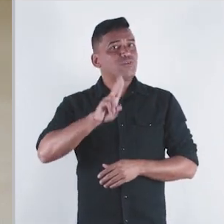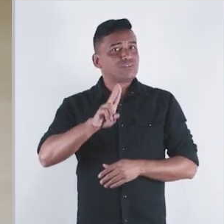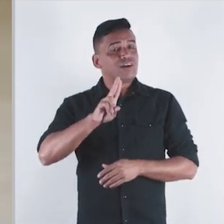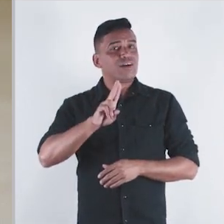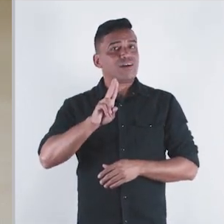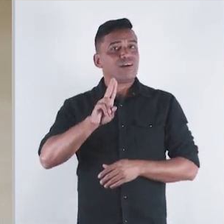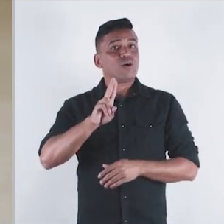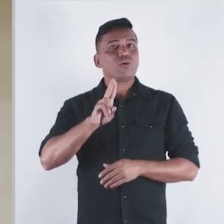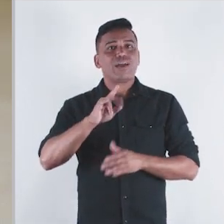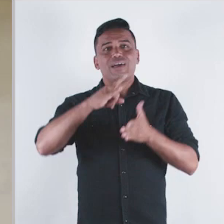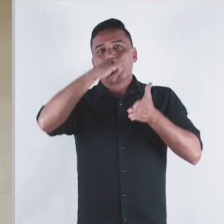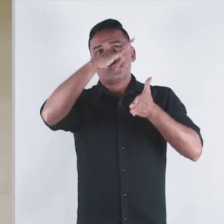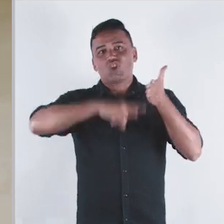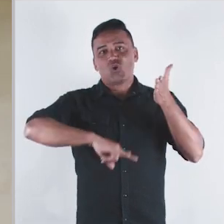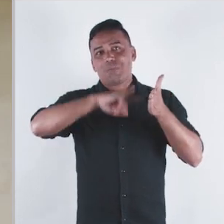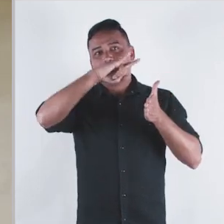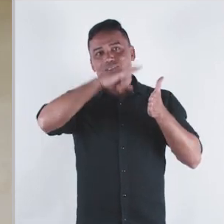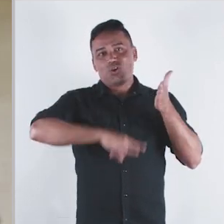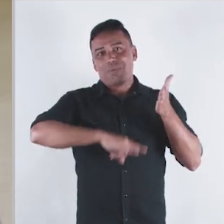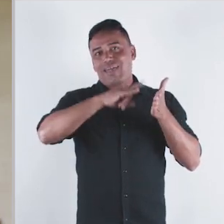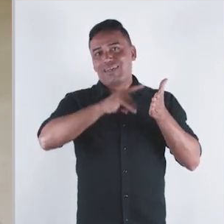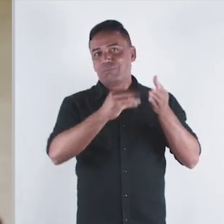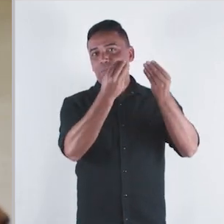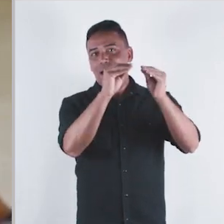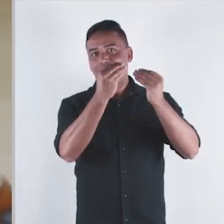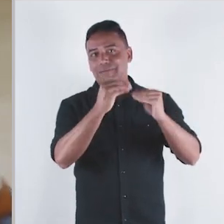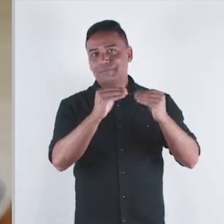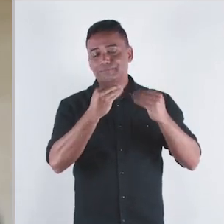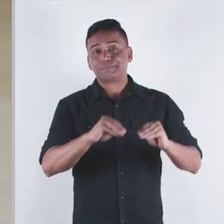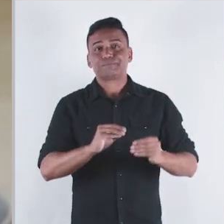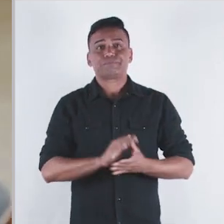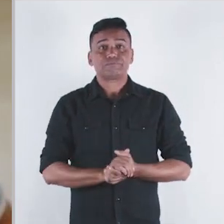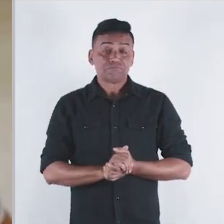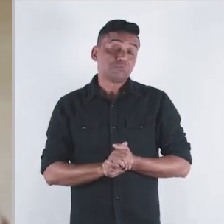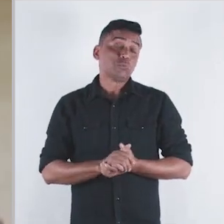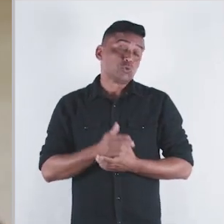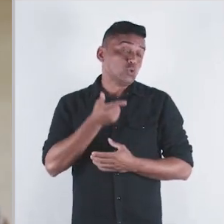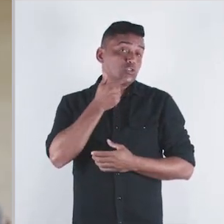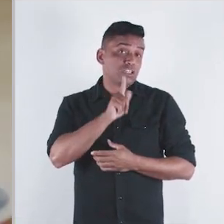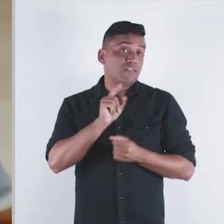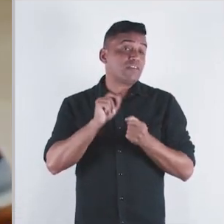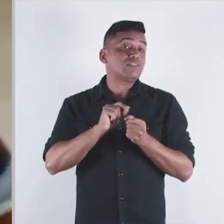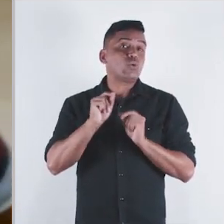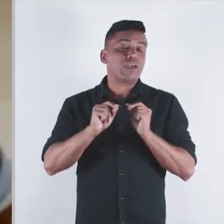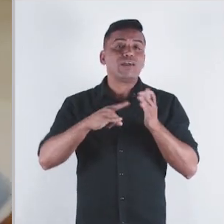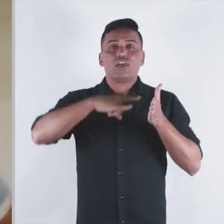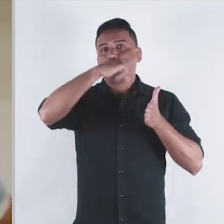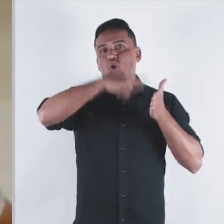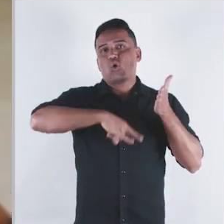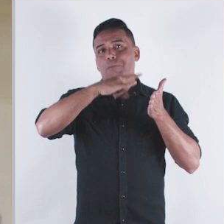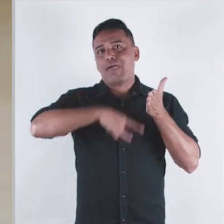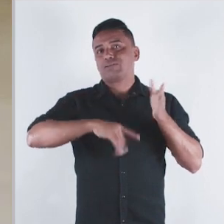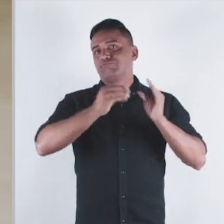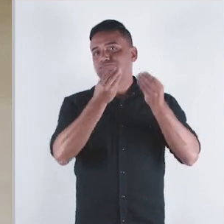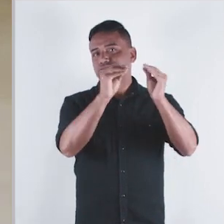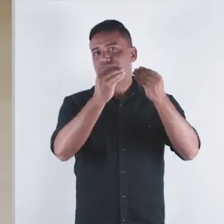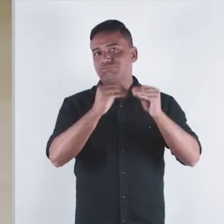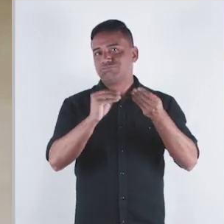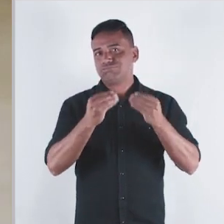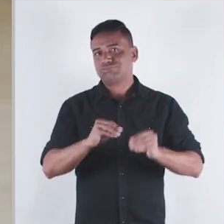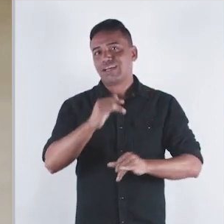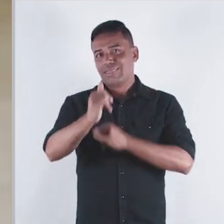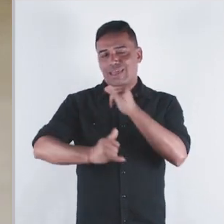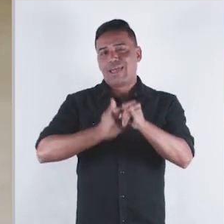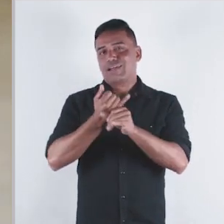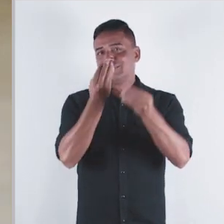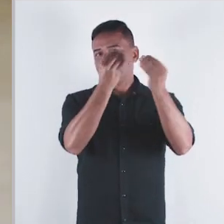de documentação. O que a gente pode fazer, por enquanto, é documentar. A gente documenta da melhor maneira possível, e você,